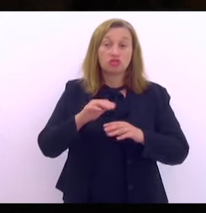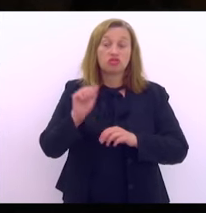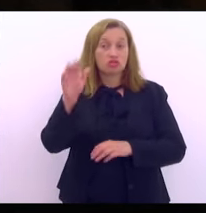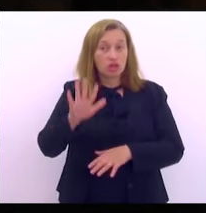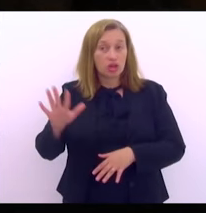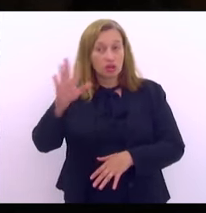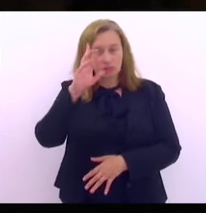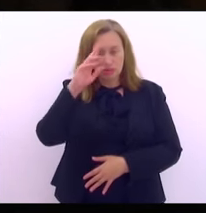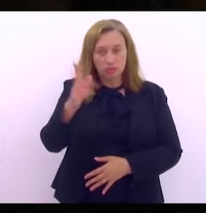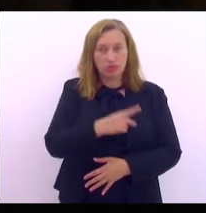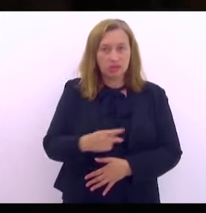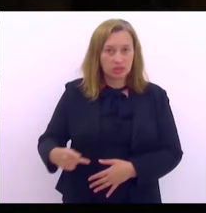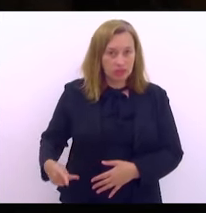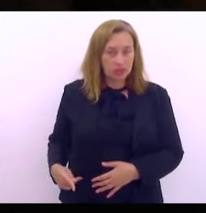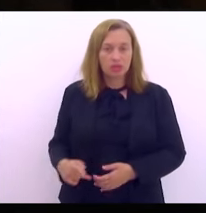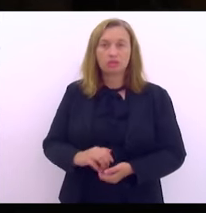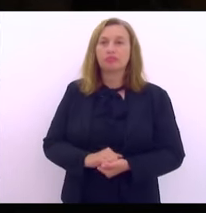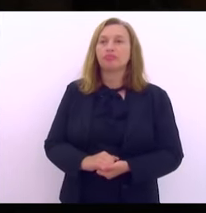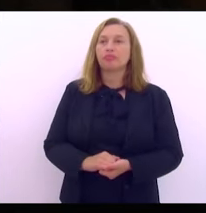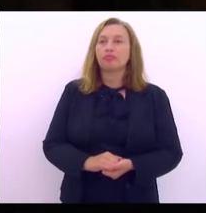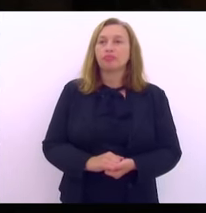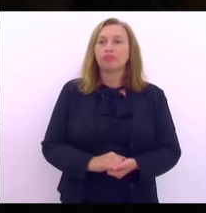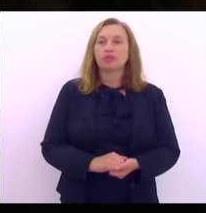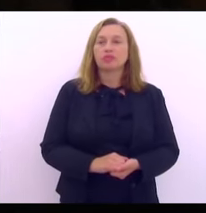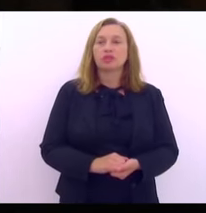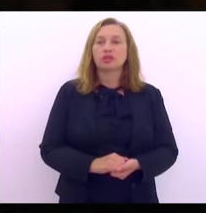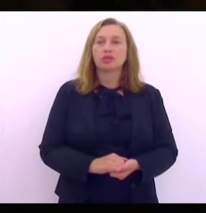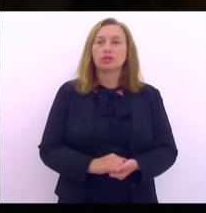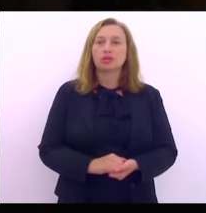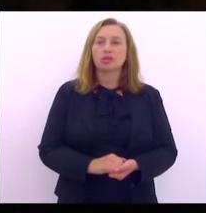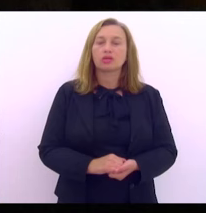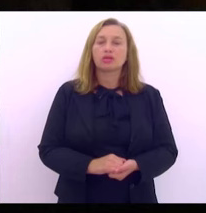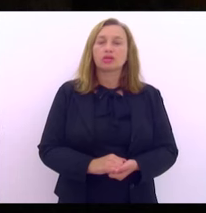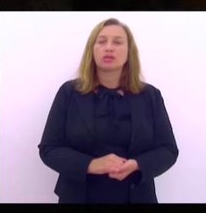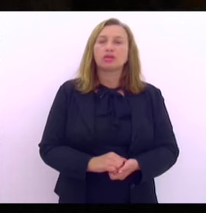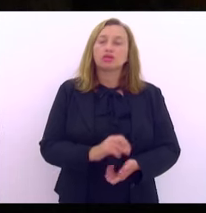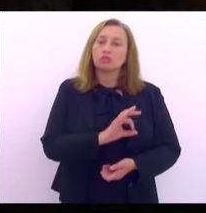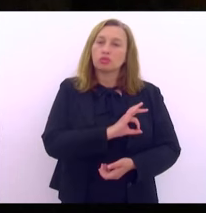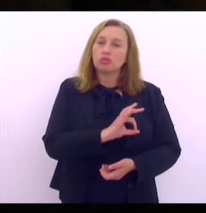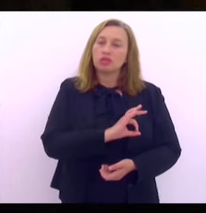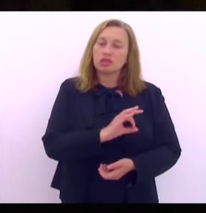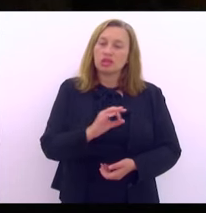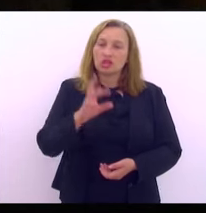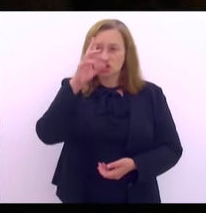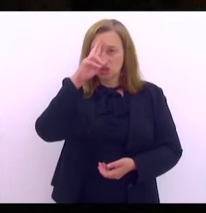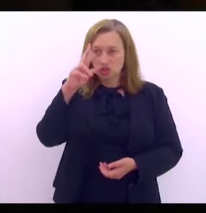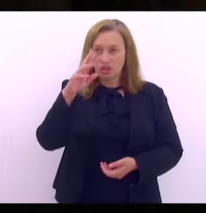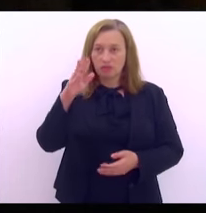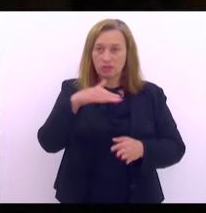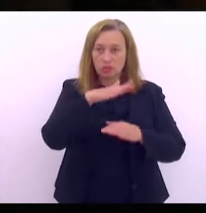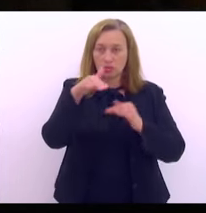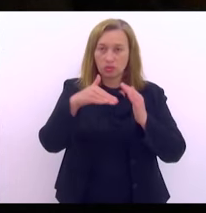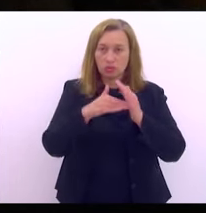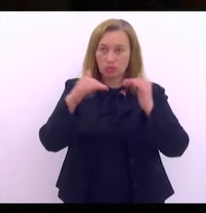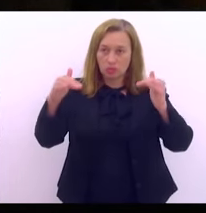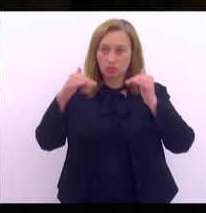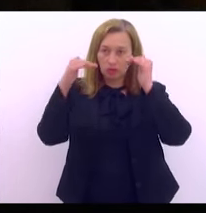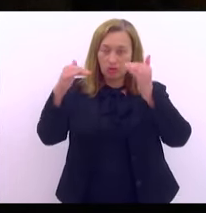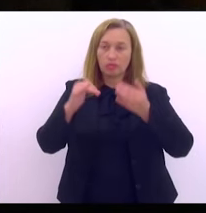no singular, estou falando no plural. Autoridades policiais máximas. E, ao mesmo